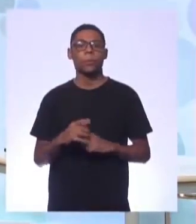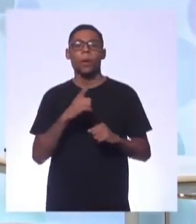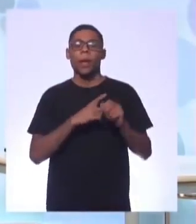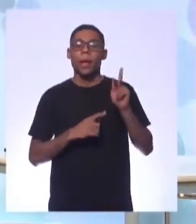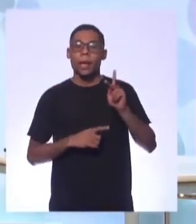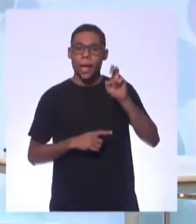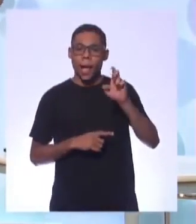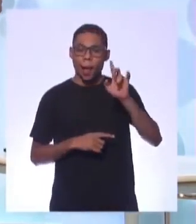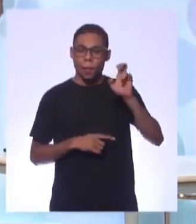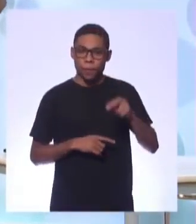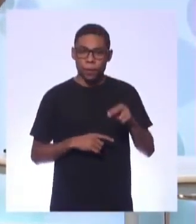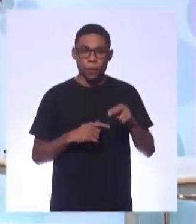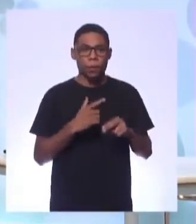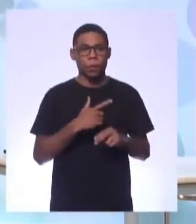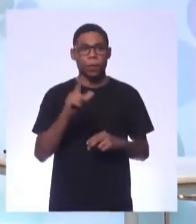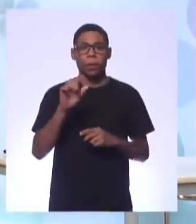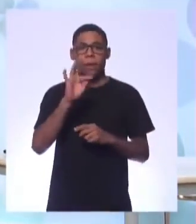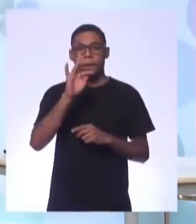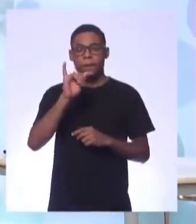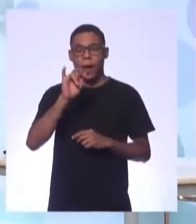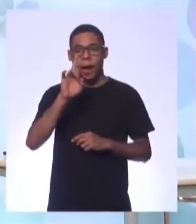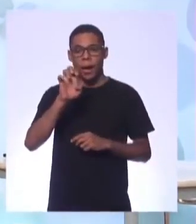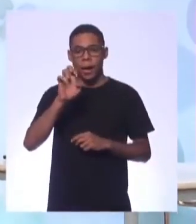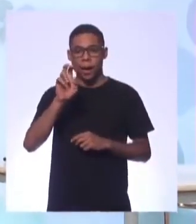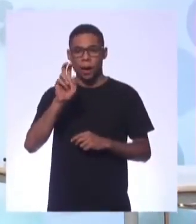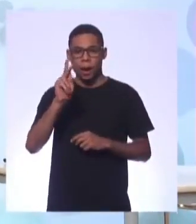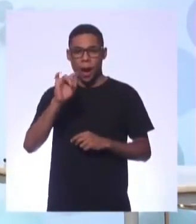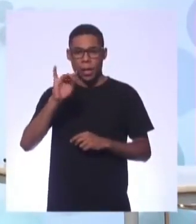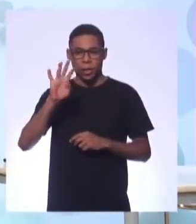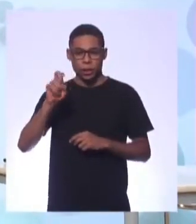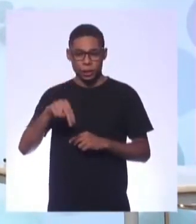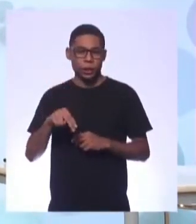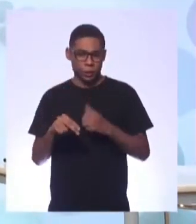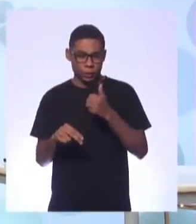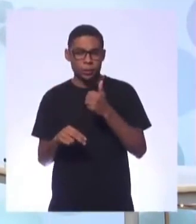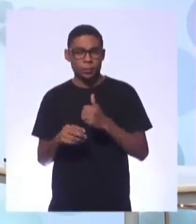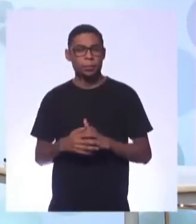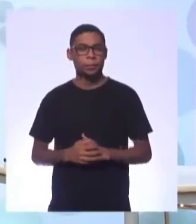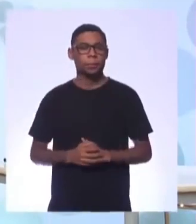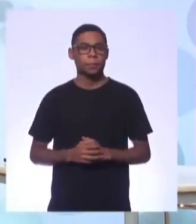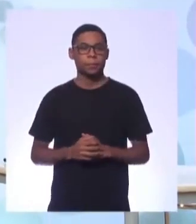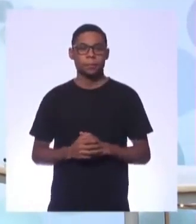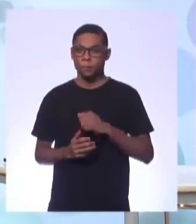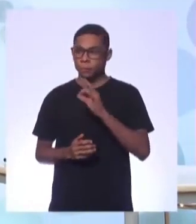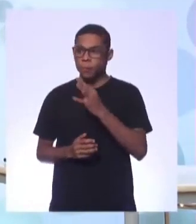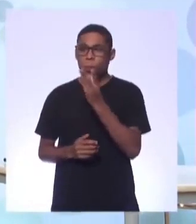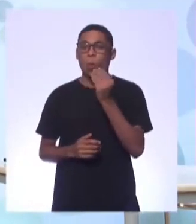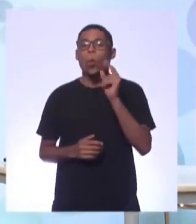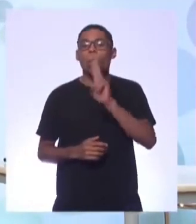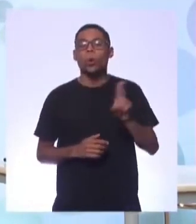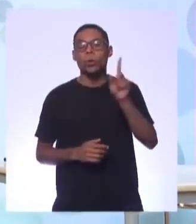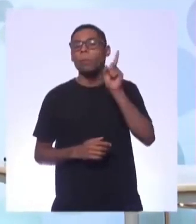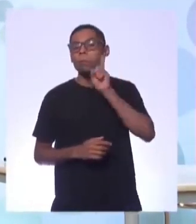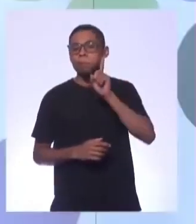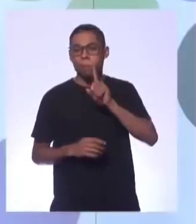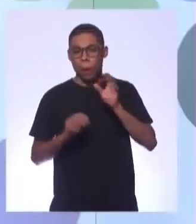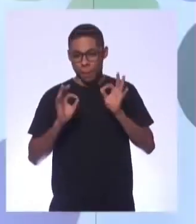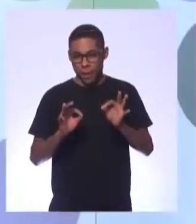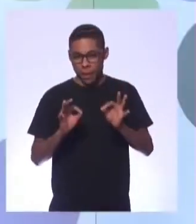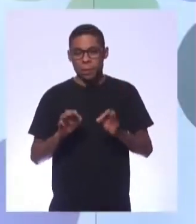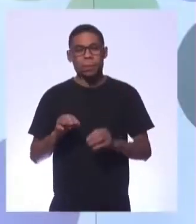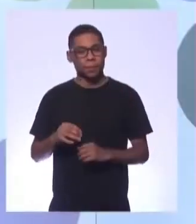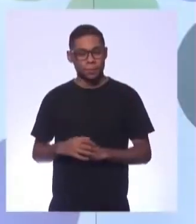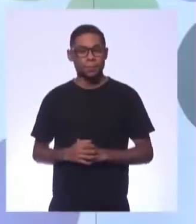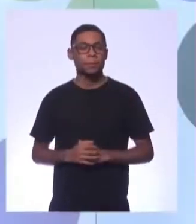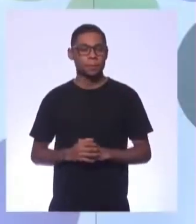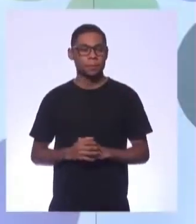Kelvin e também tem a temperatura em Fahrenheit, né? Faz certo, Fahrenheit? Fahrenheit. Fahrenheit, né? É isso. que é usada muito nos Estados Unidos, né? Essa escala. Isto, né? Tem